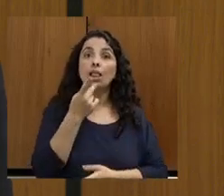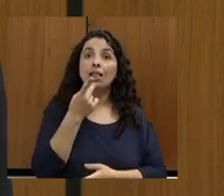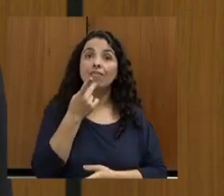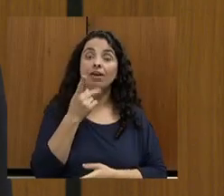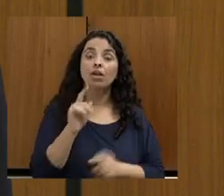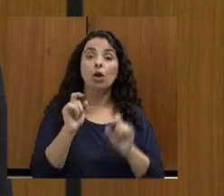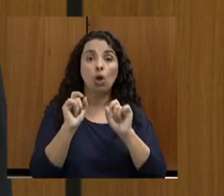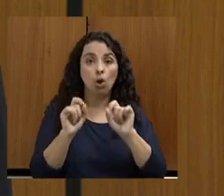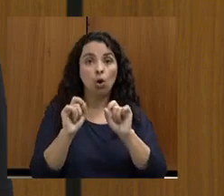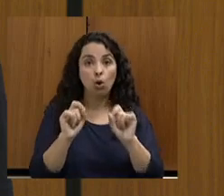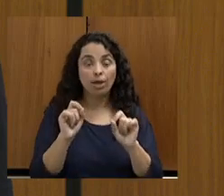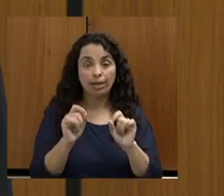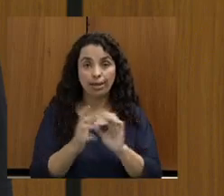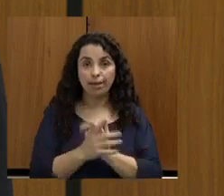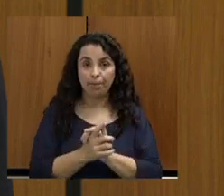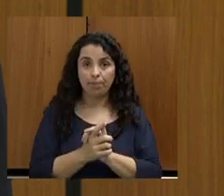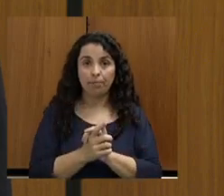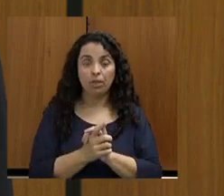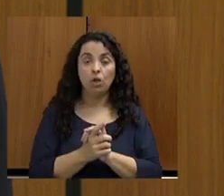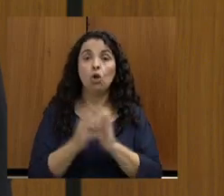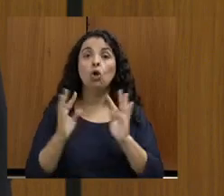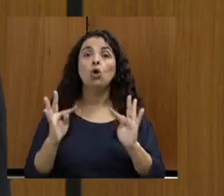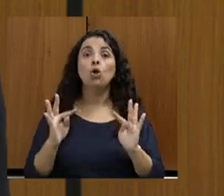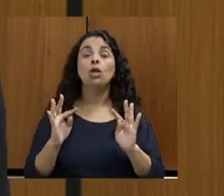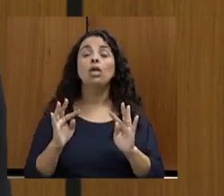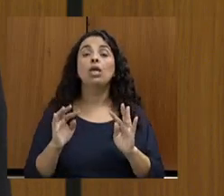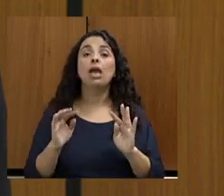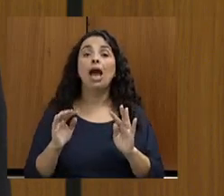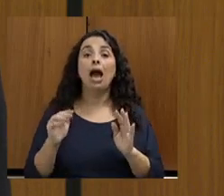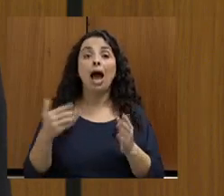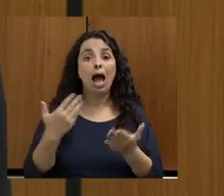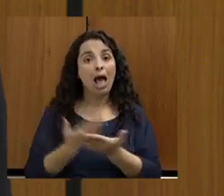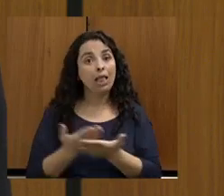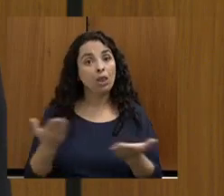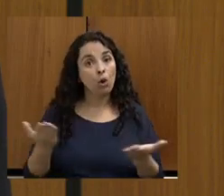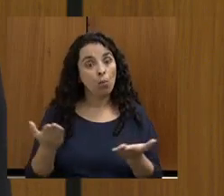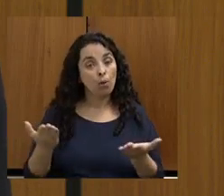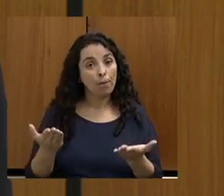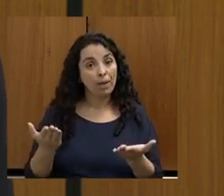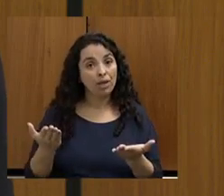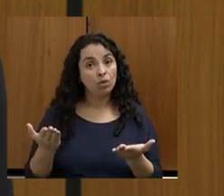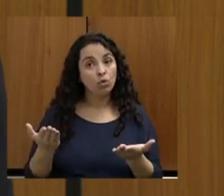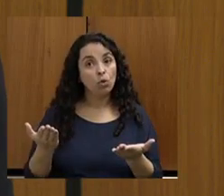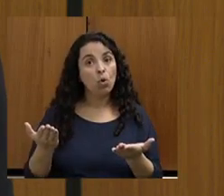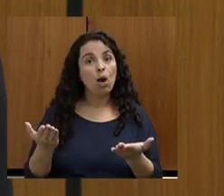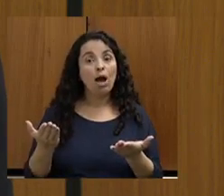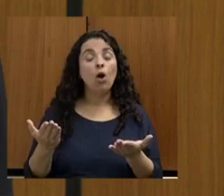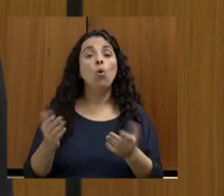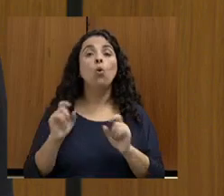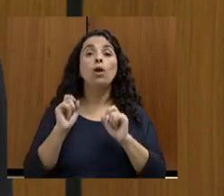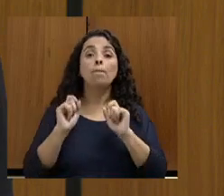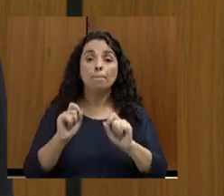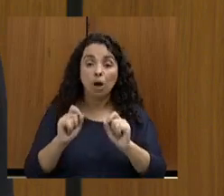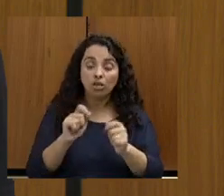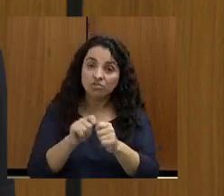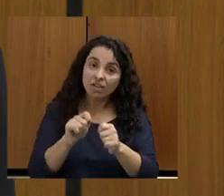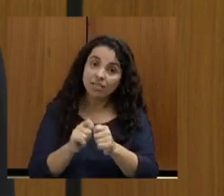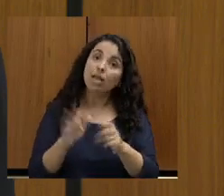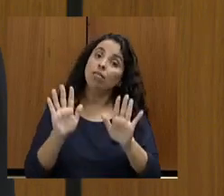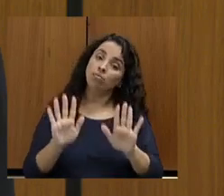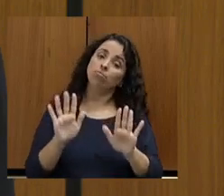é que tudo que pode ser feito até o momento está sendo feito, que é a preservação